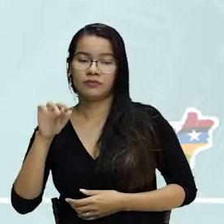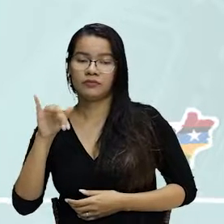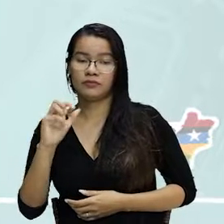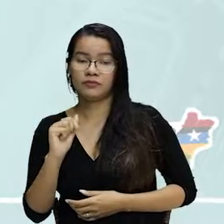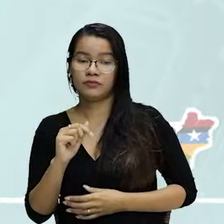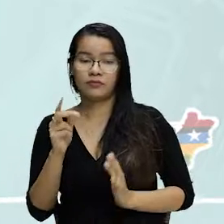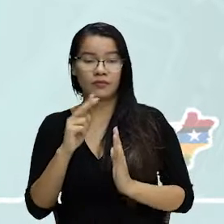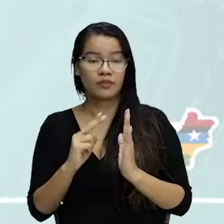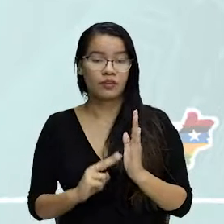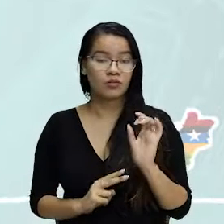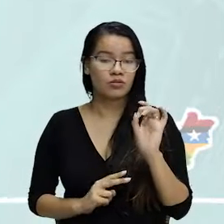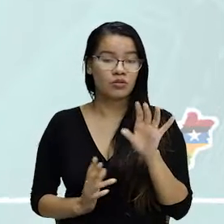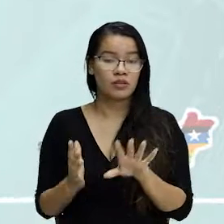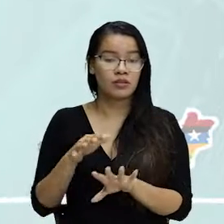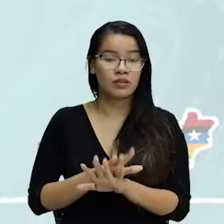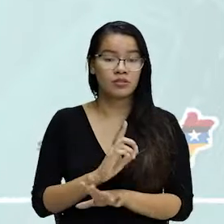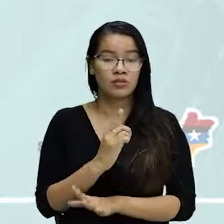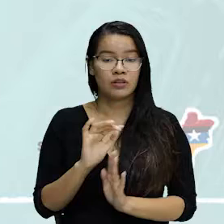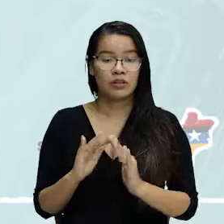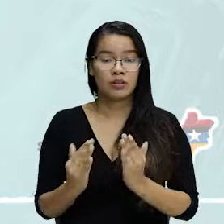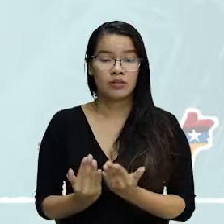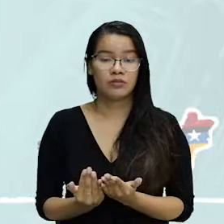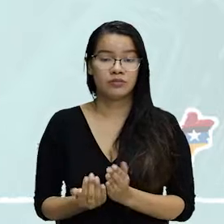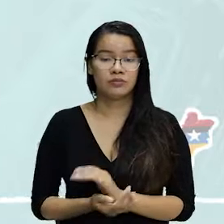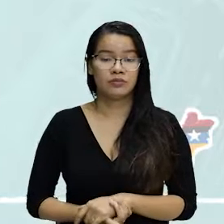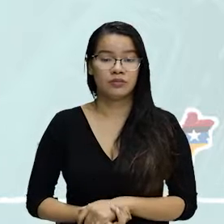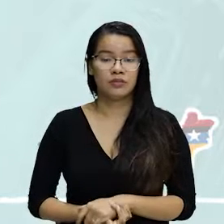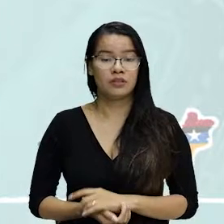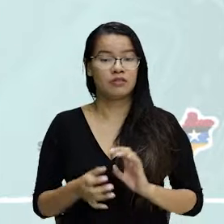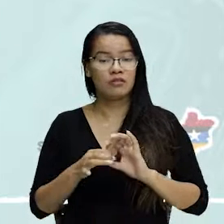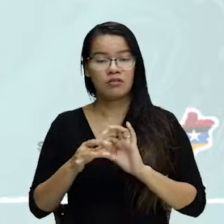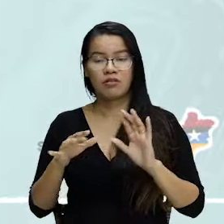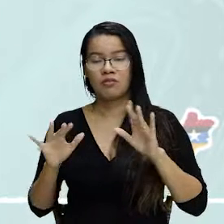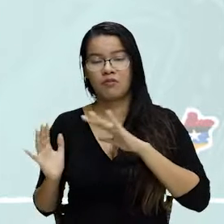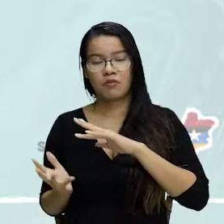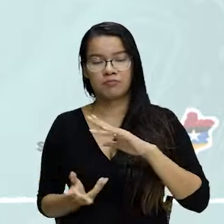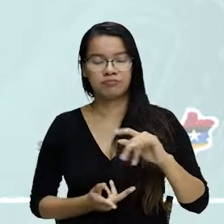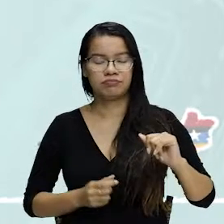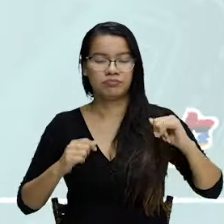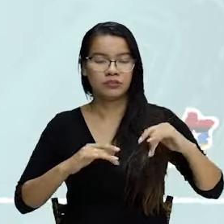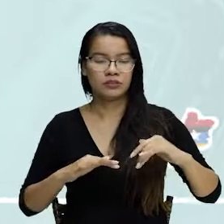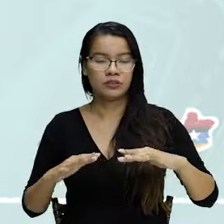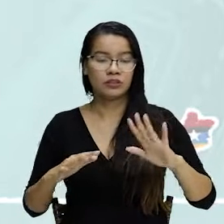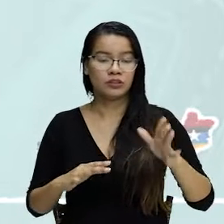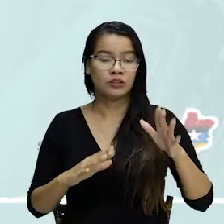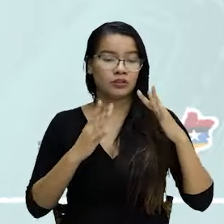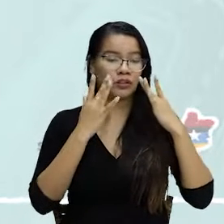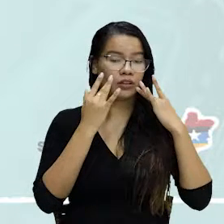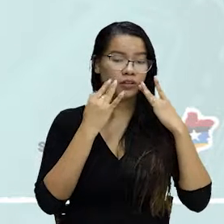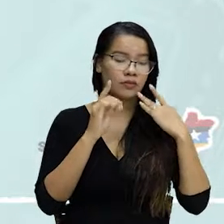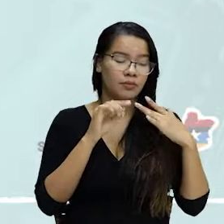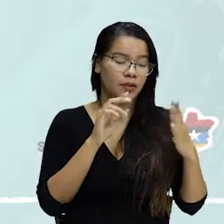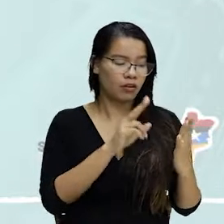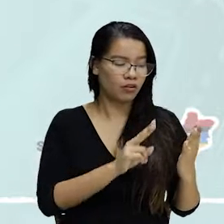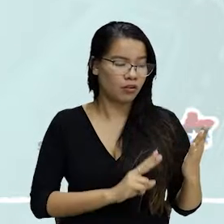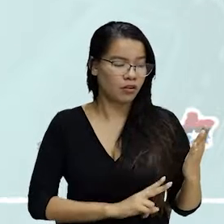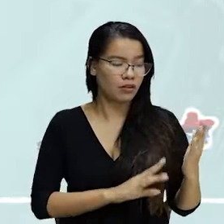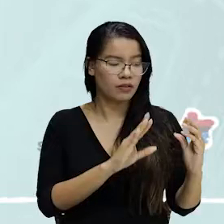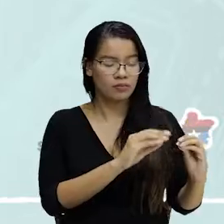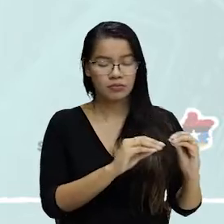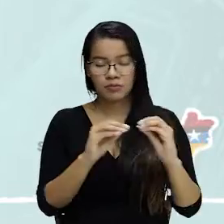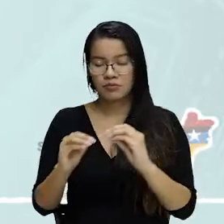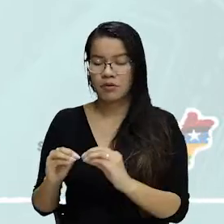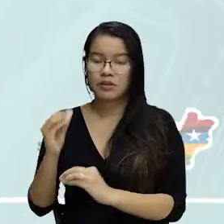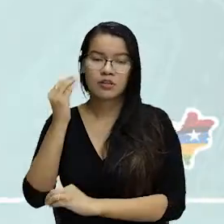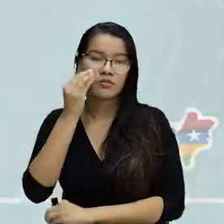apenas acesso o livro já te leva a um mundo gigantesco. Teatro, você pega esse livro e transpõe o teatro para uma experiência sua,